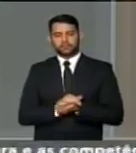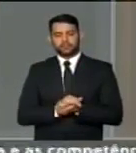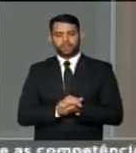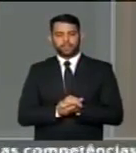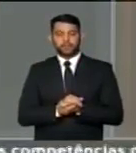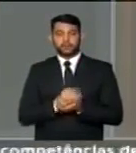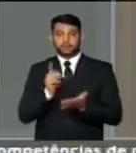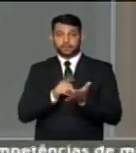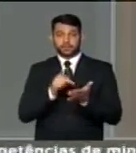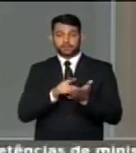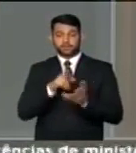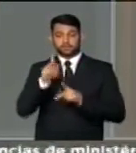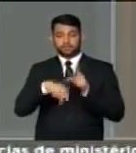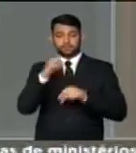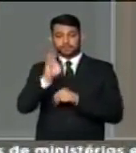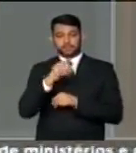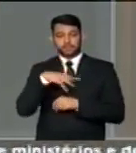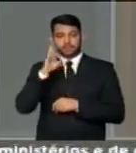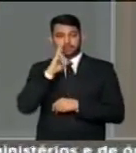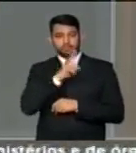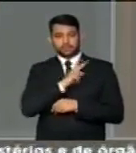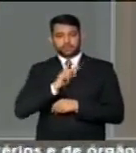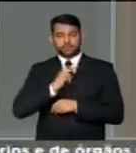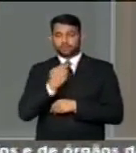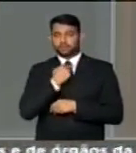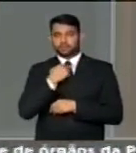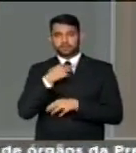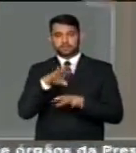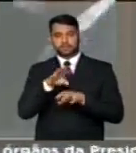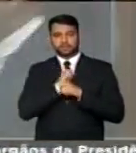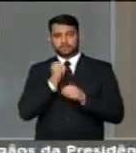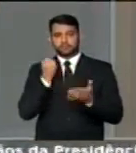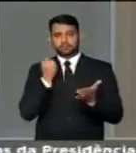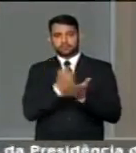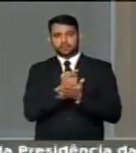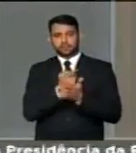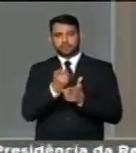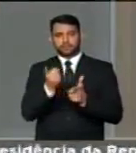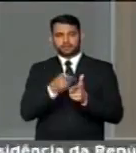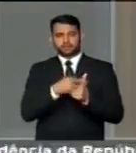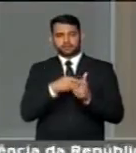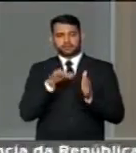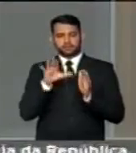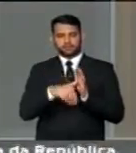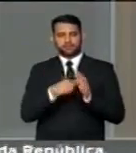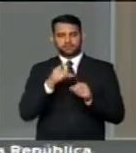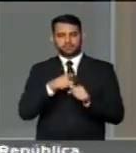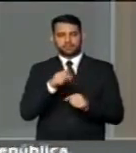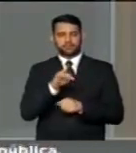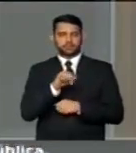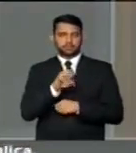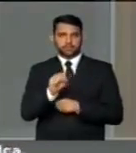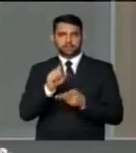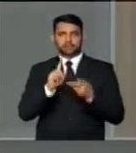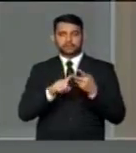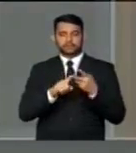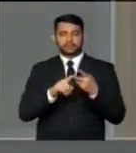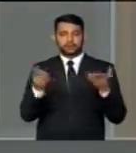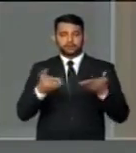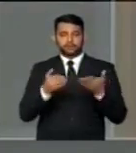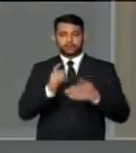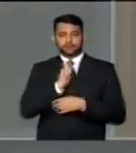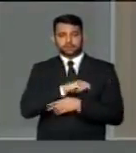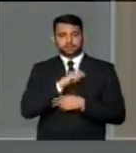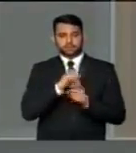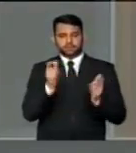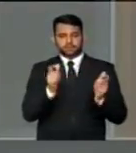O fato é que o povo brasileiro, senhor presidente, não pode arcar, não pode pagar a conta do roubo da Petrobras, que hoje na